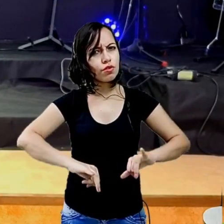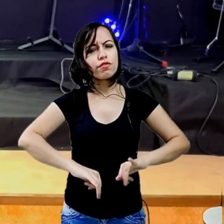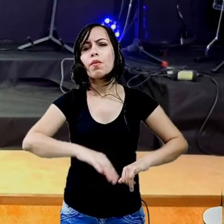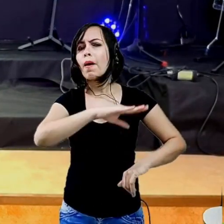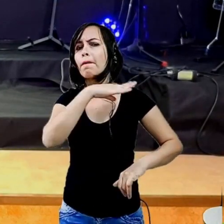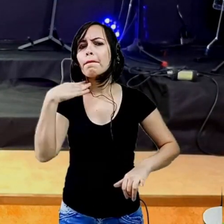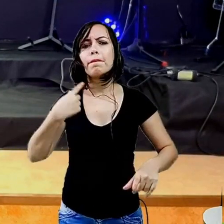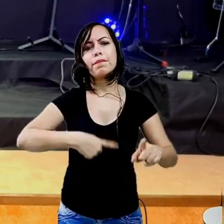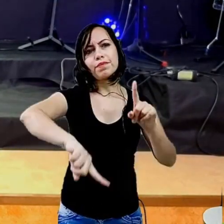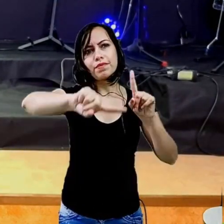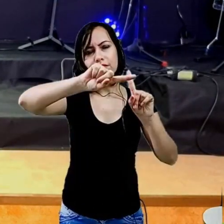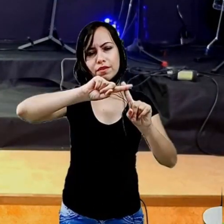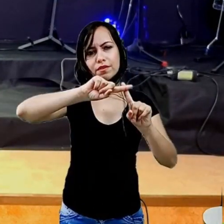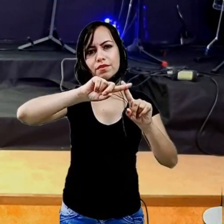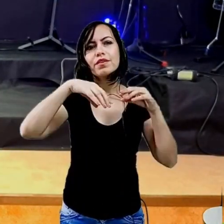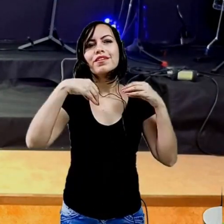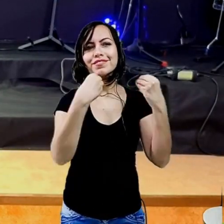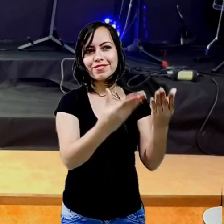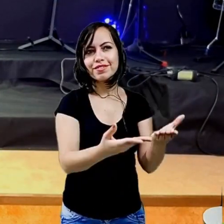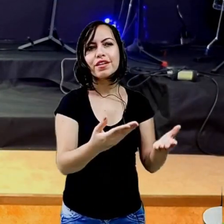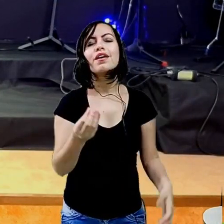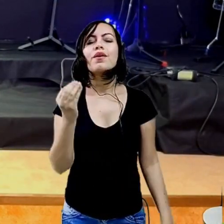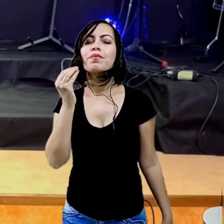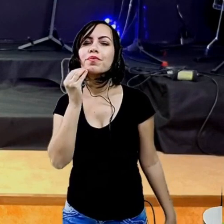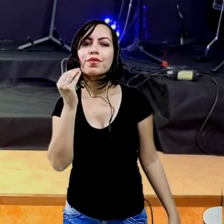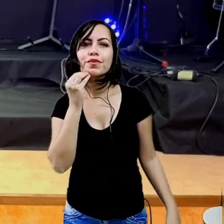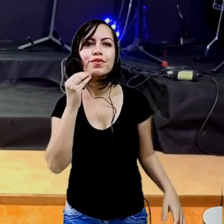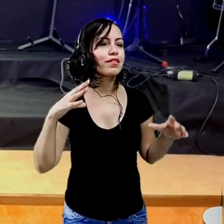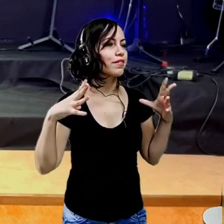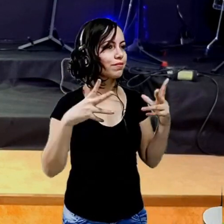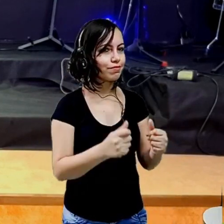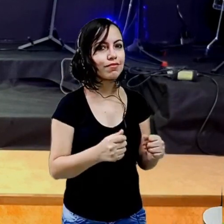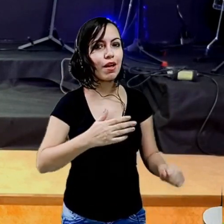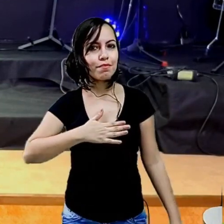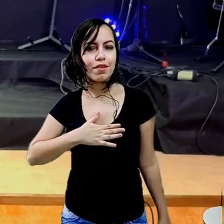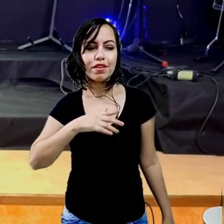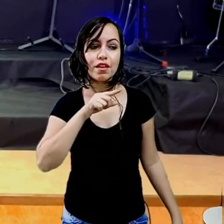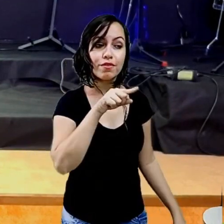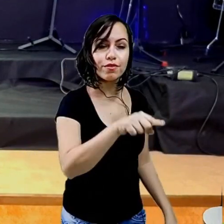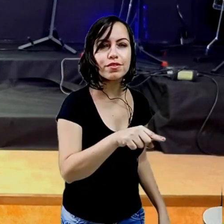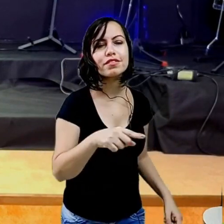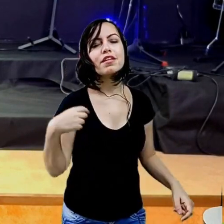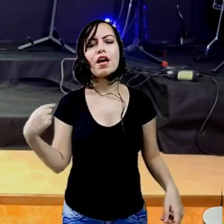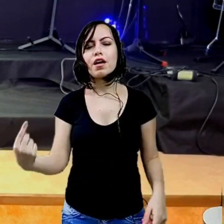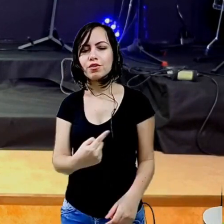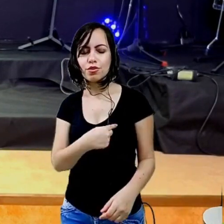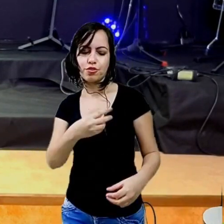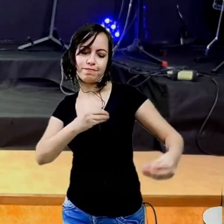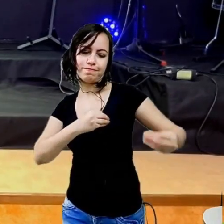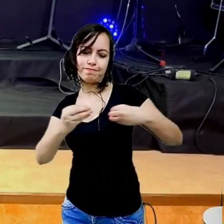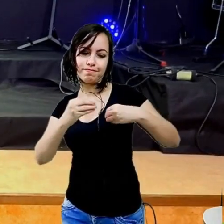de cruz, para nos proporcionar tudo isso, queridos, a mim e a você, a nós